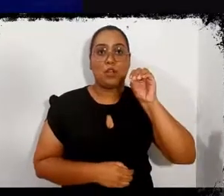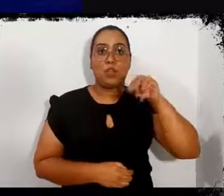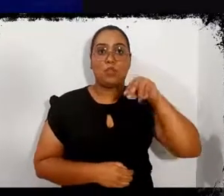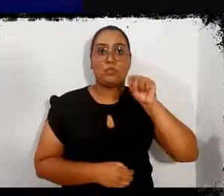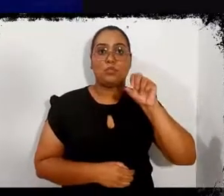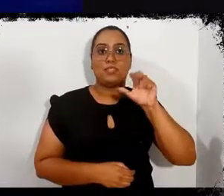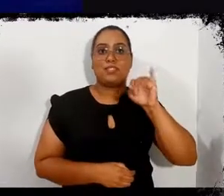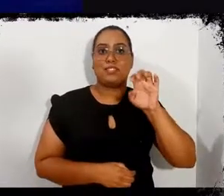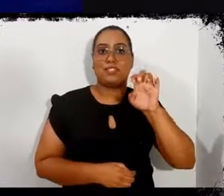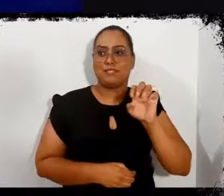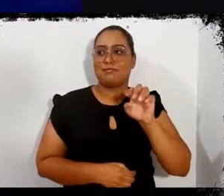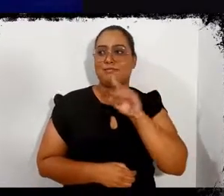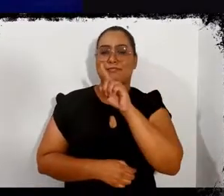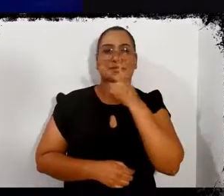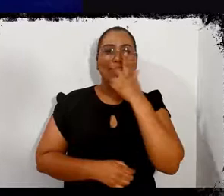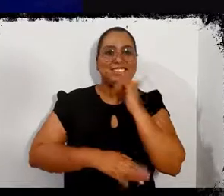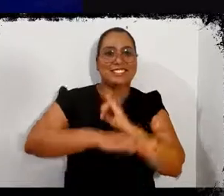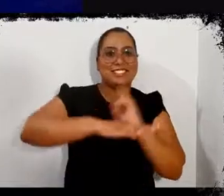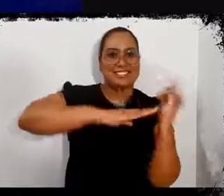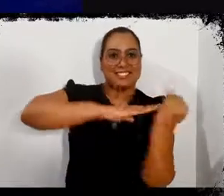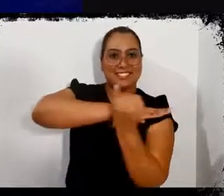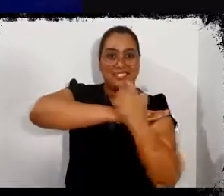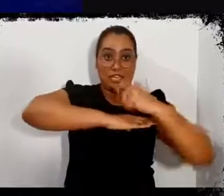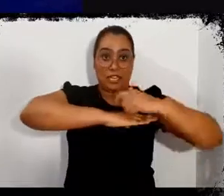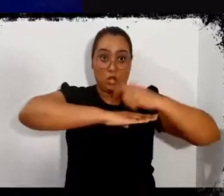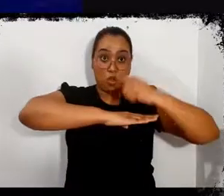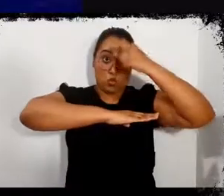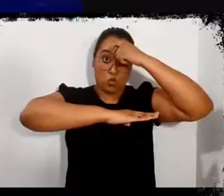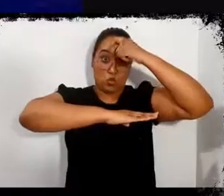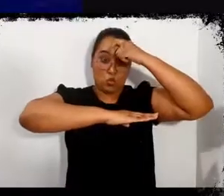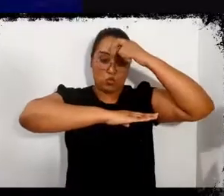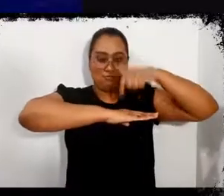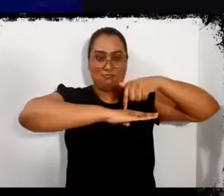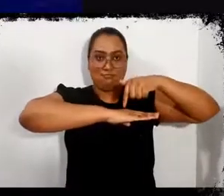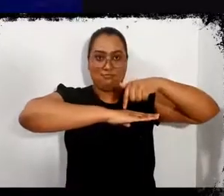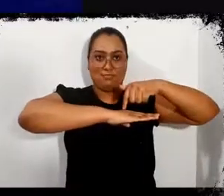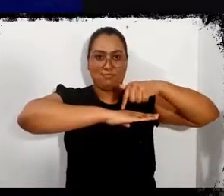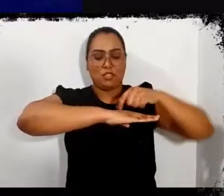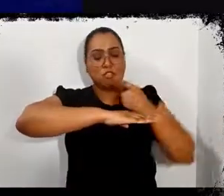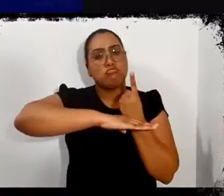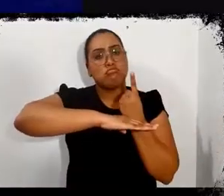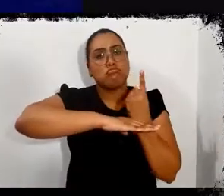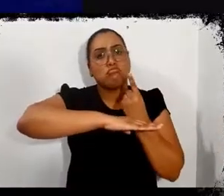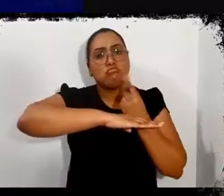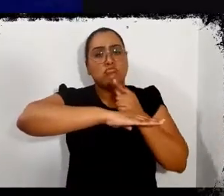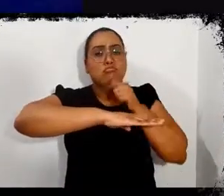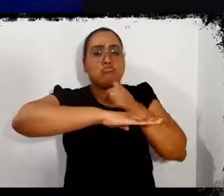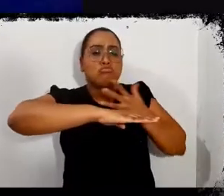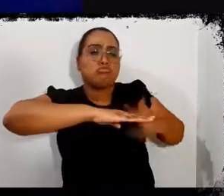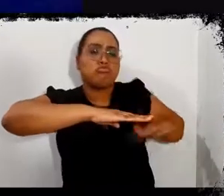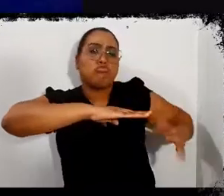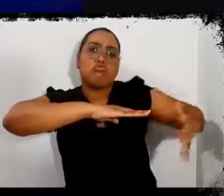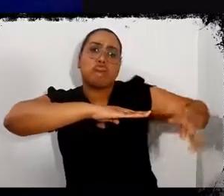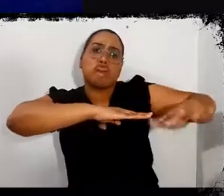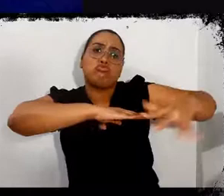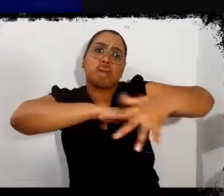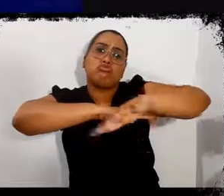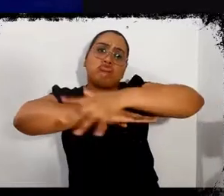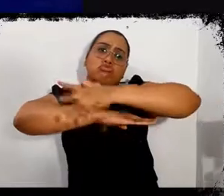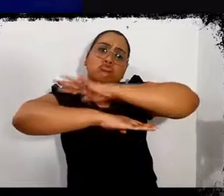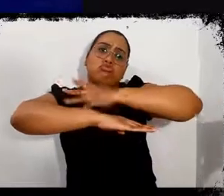superficial, que mantém fronteiras imprecisas com o consciente, e o coletivo,